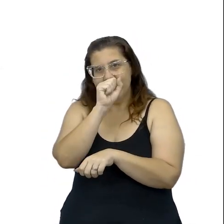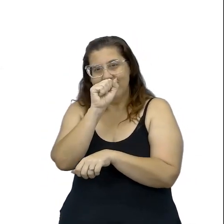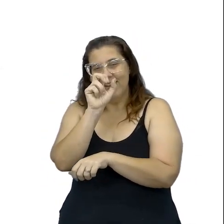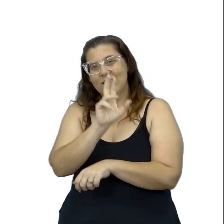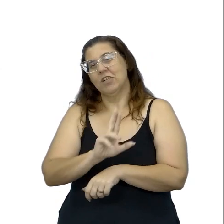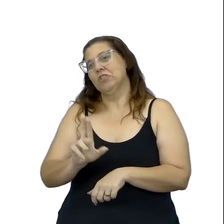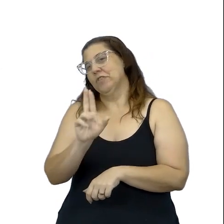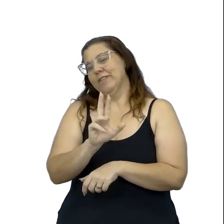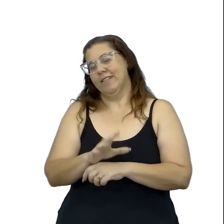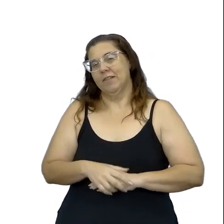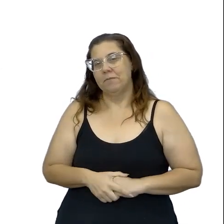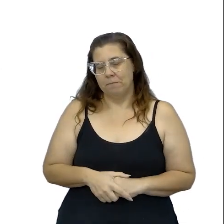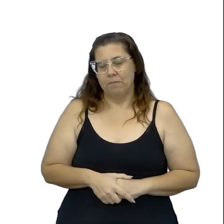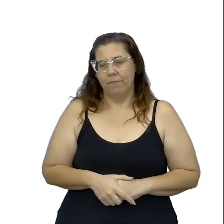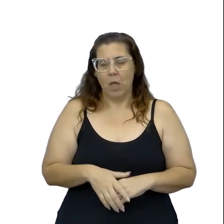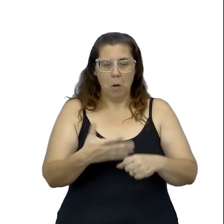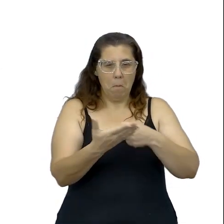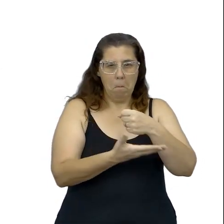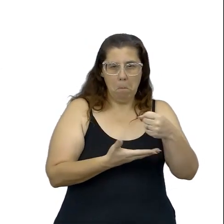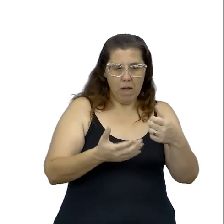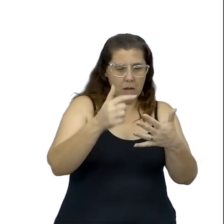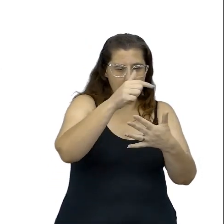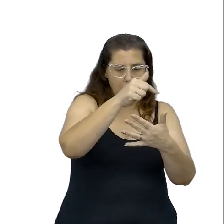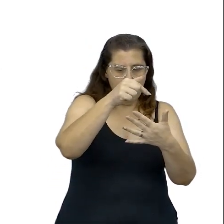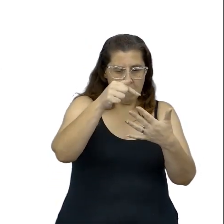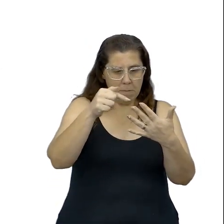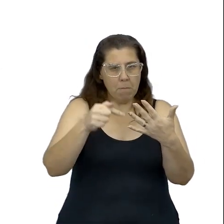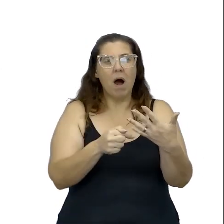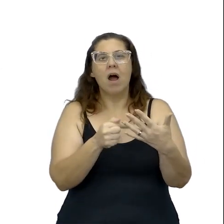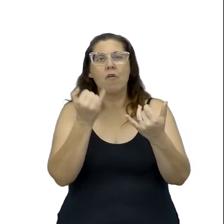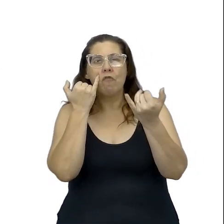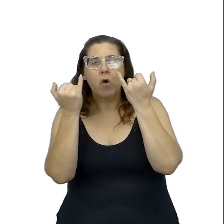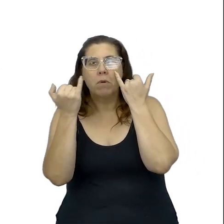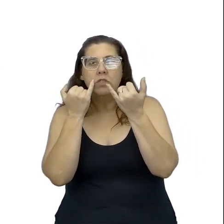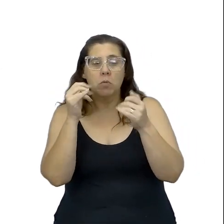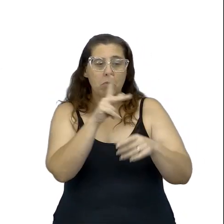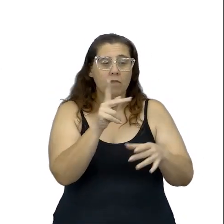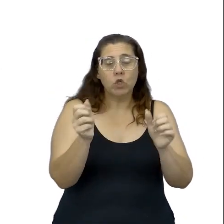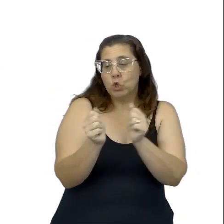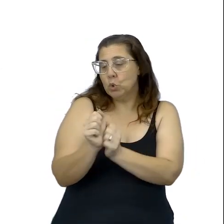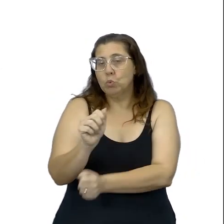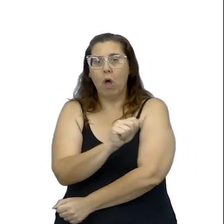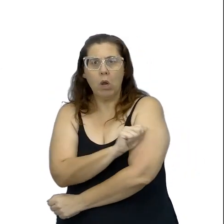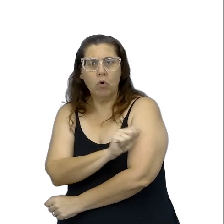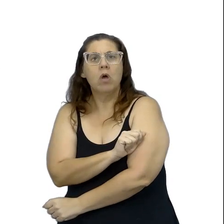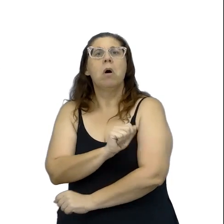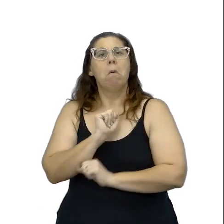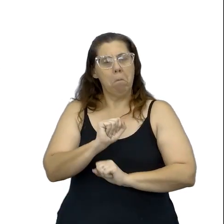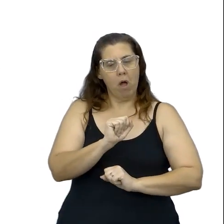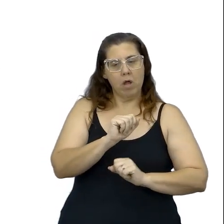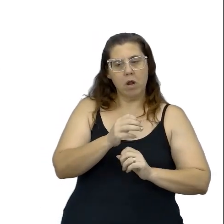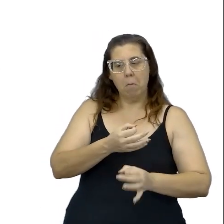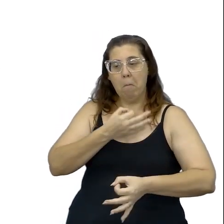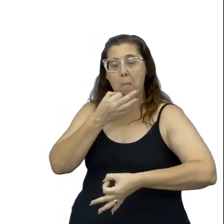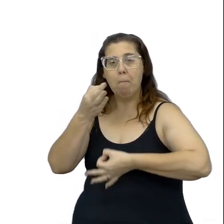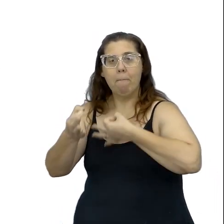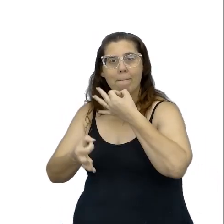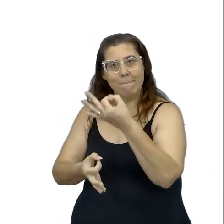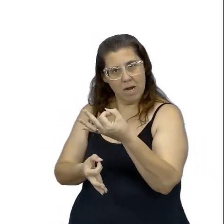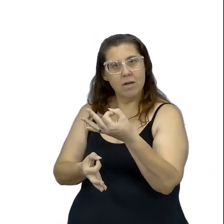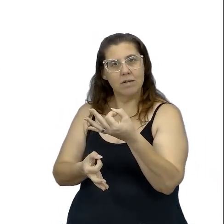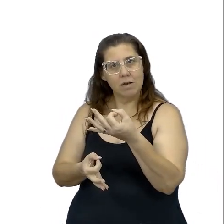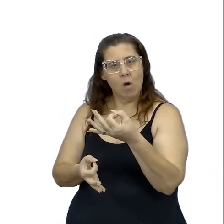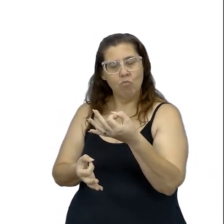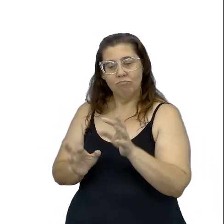utilizadas? Com base nessas informações, o professor, juntamente com o aluno, pode sugerir atividades e criar